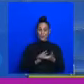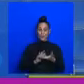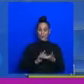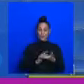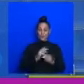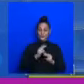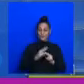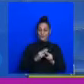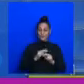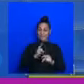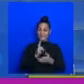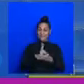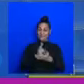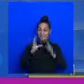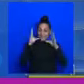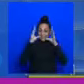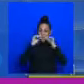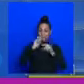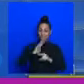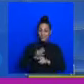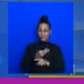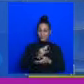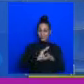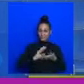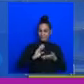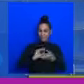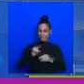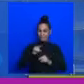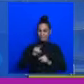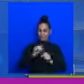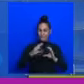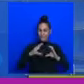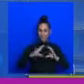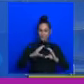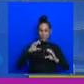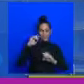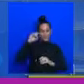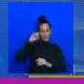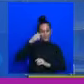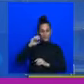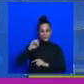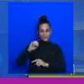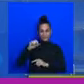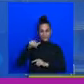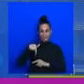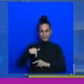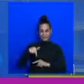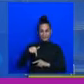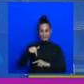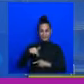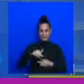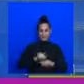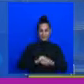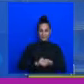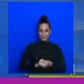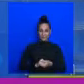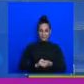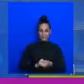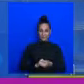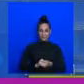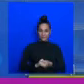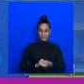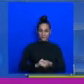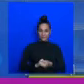Loterias Caixa. Todas as noites, milhões em prêmios para você. Bola preta, 07. Preta,